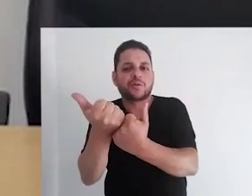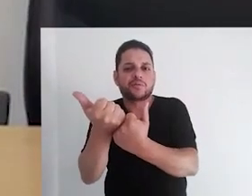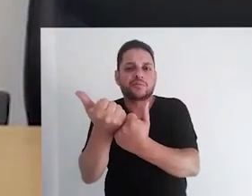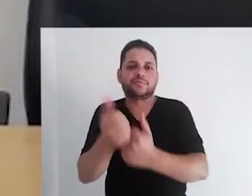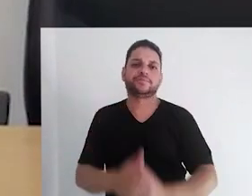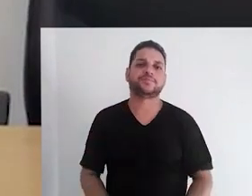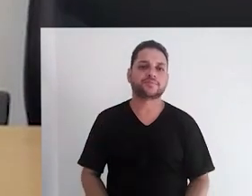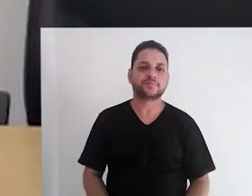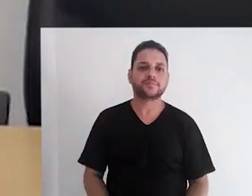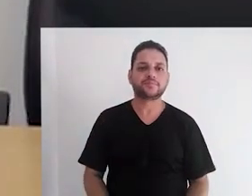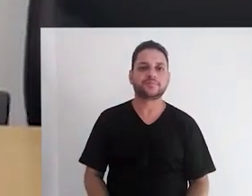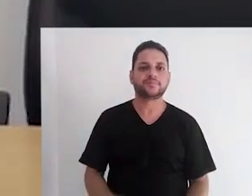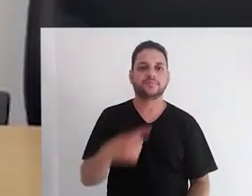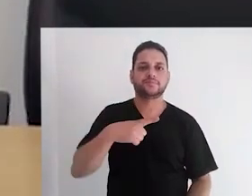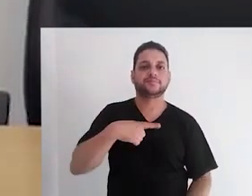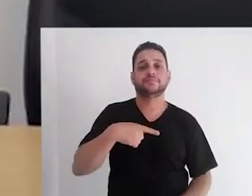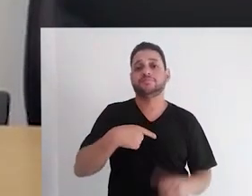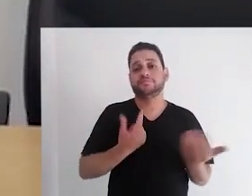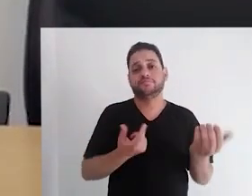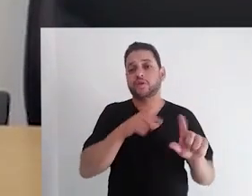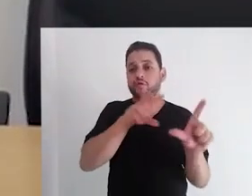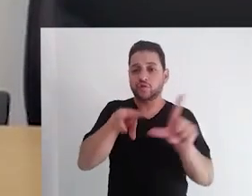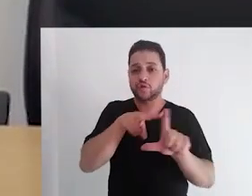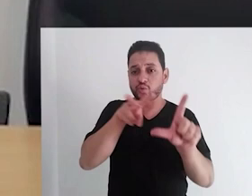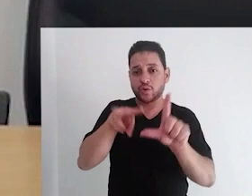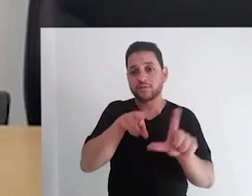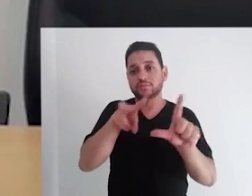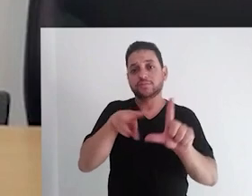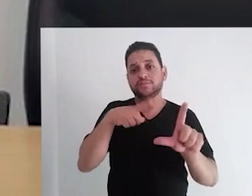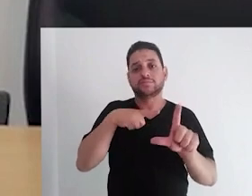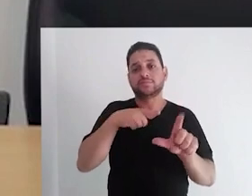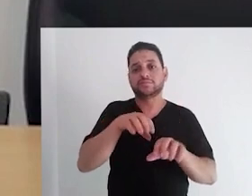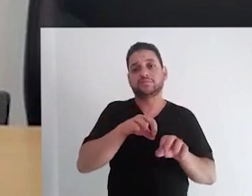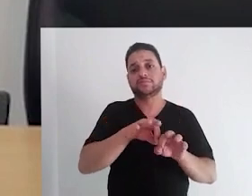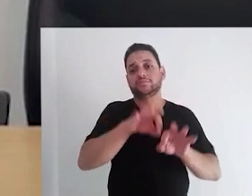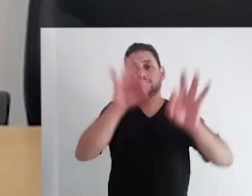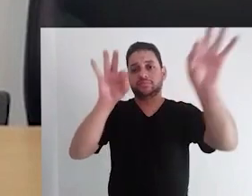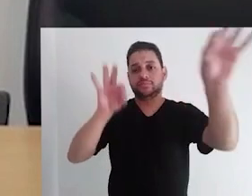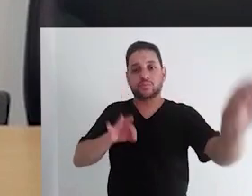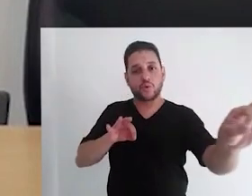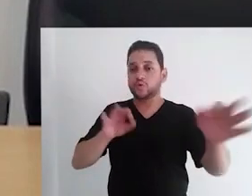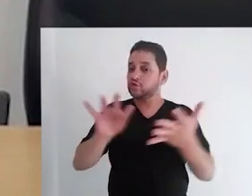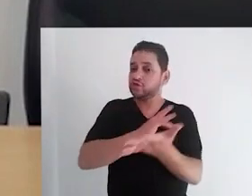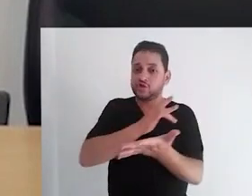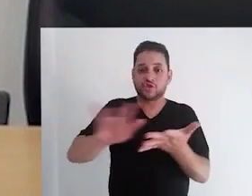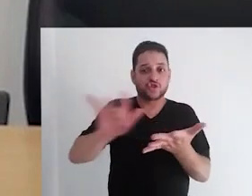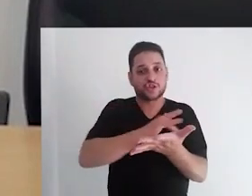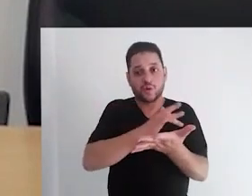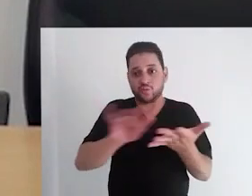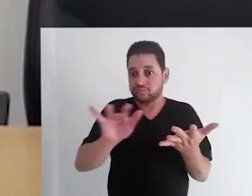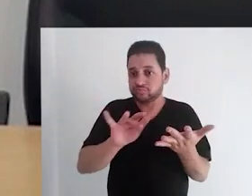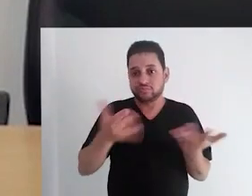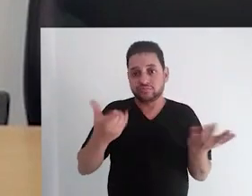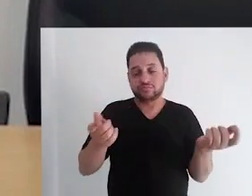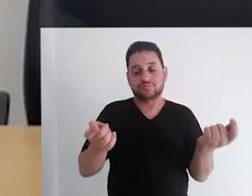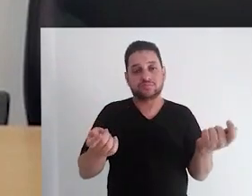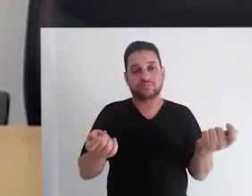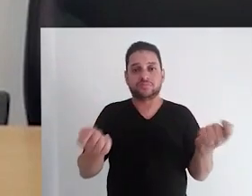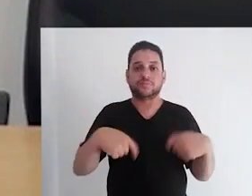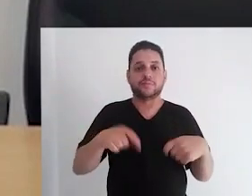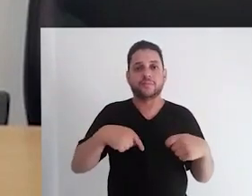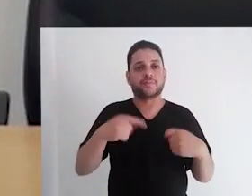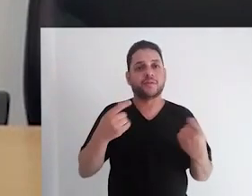São unidades judiciárias virtuais com funcionamento, evidentemente, remoto e totalmente digital, garantindo maior